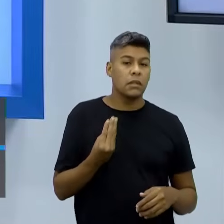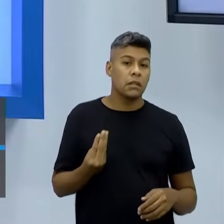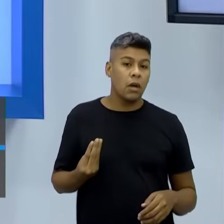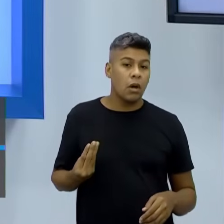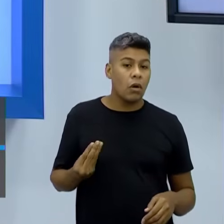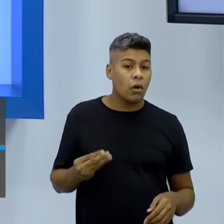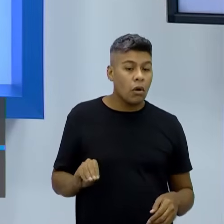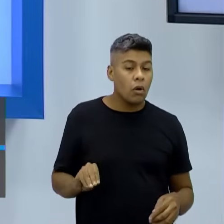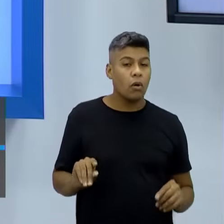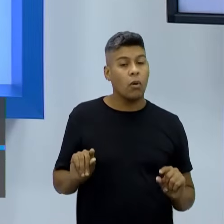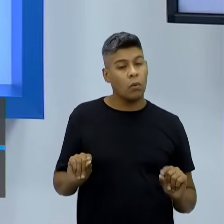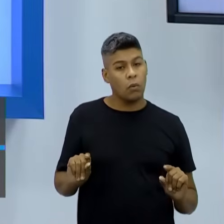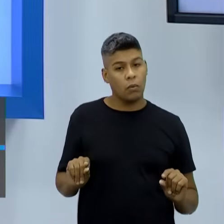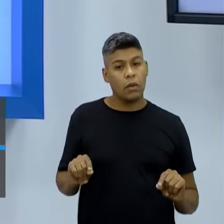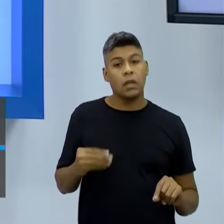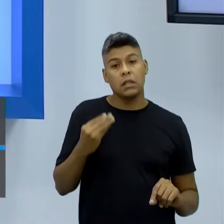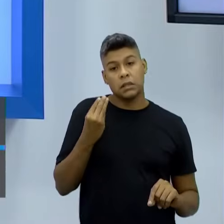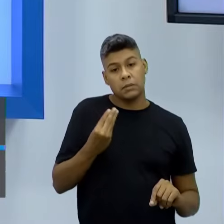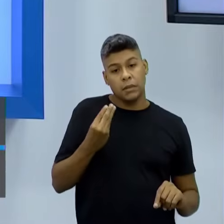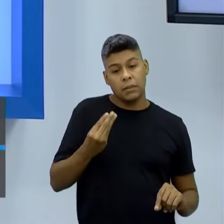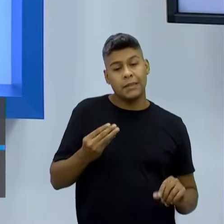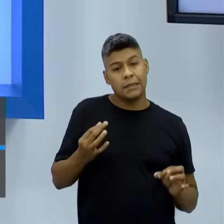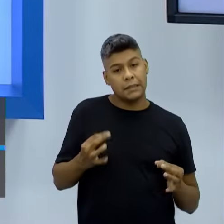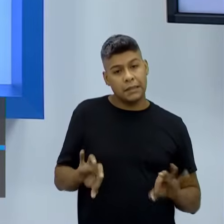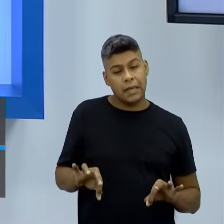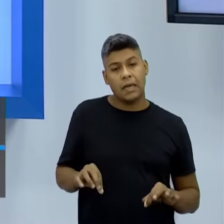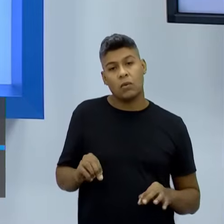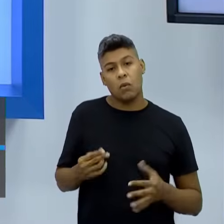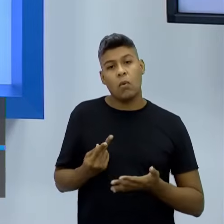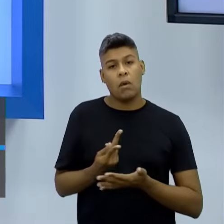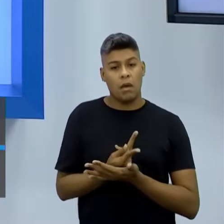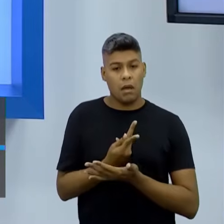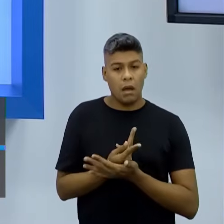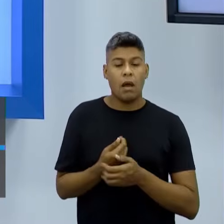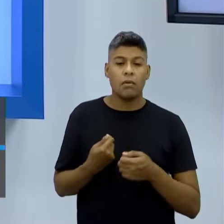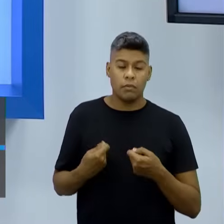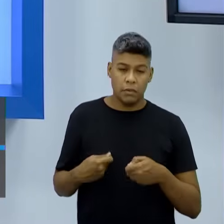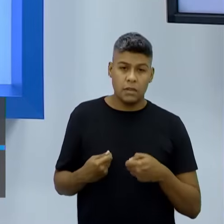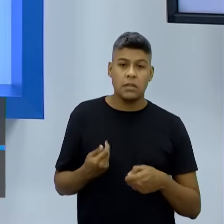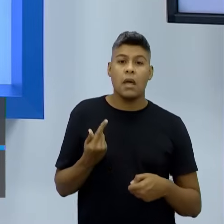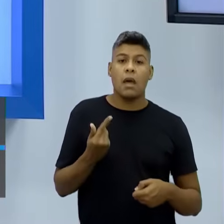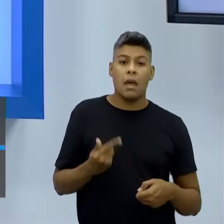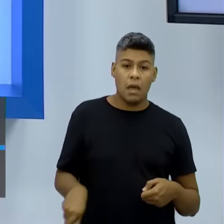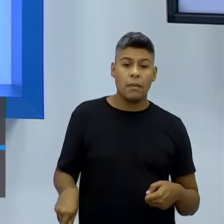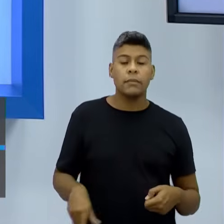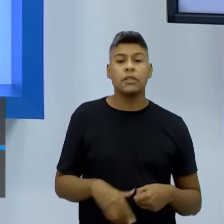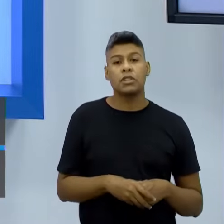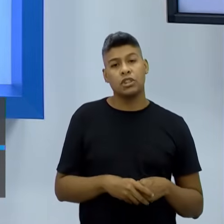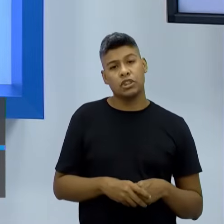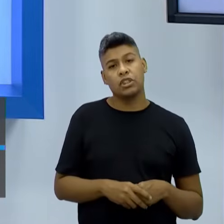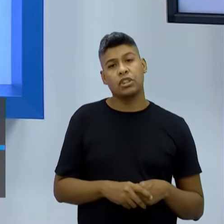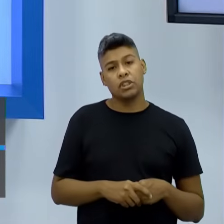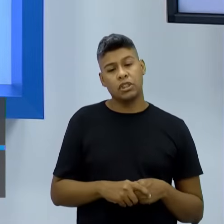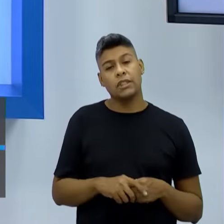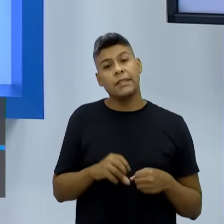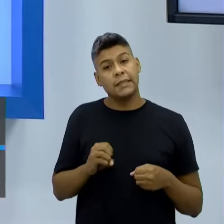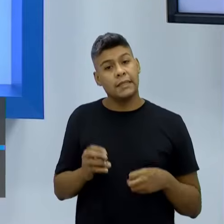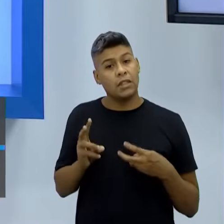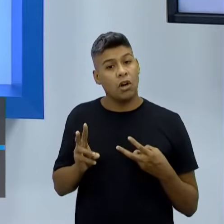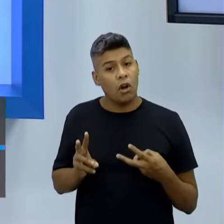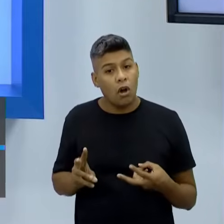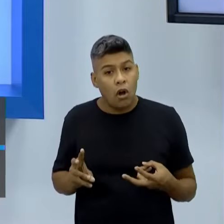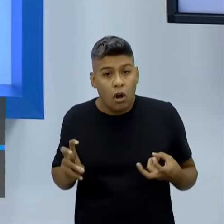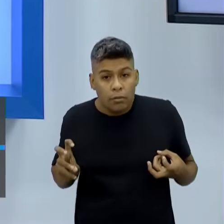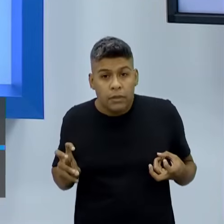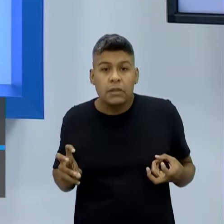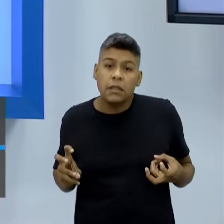colocam se aquele experimento, por exemplo, deu certo ou deu errado, se precisa repetir. Se ele, por exemplo, está fazendo a observação